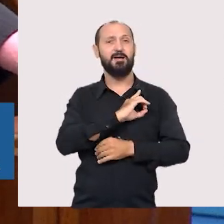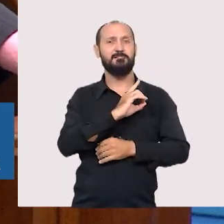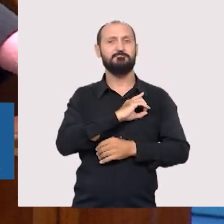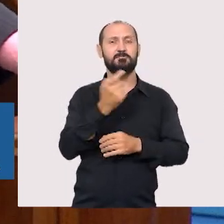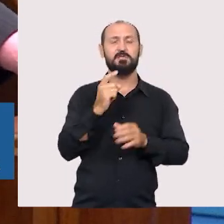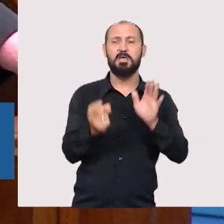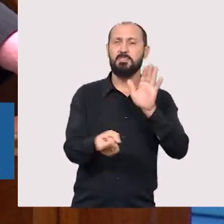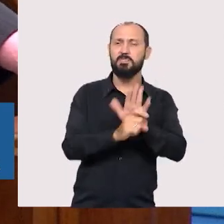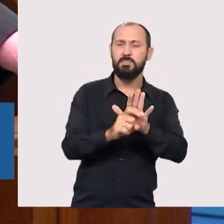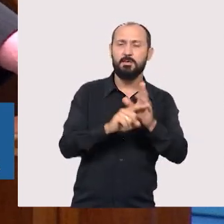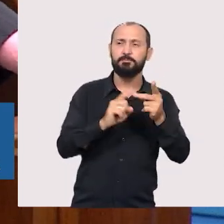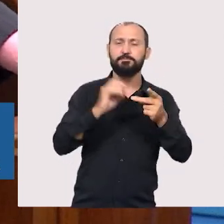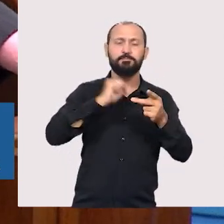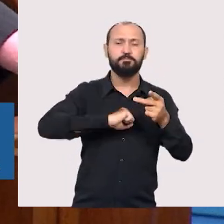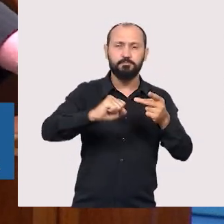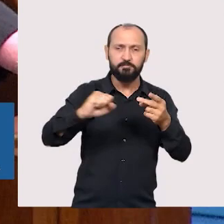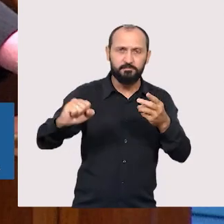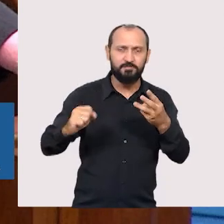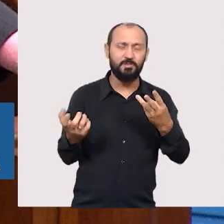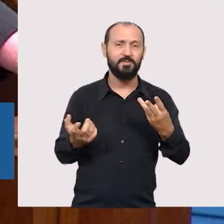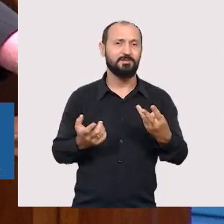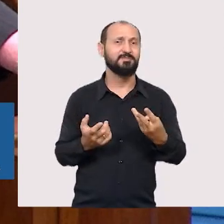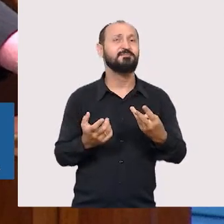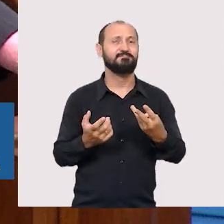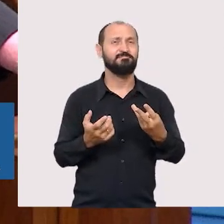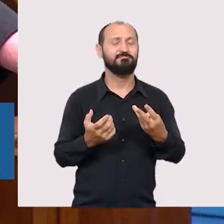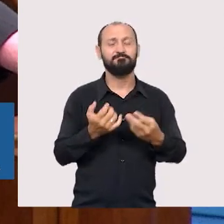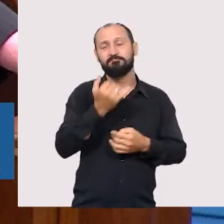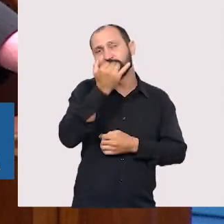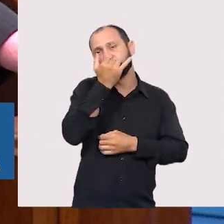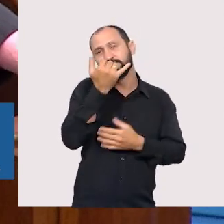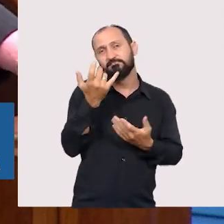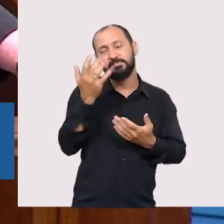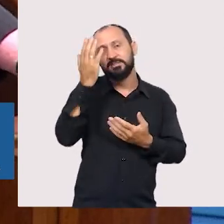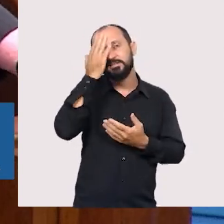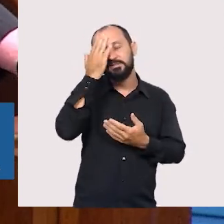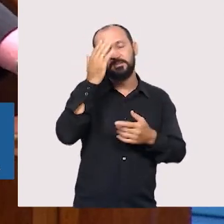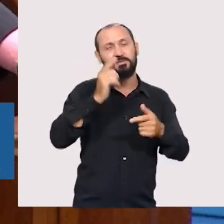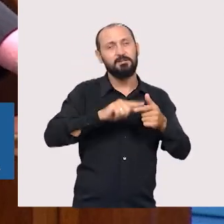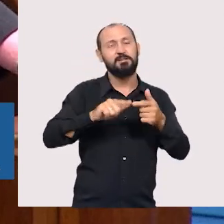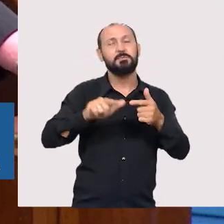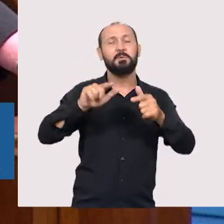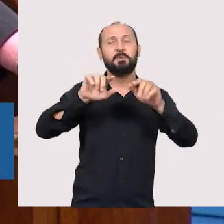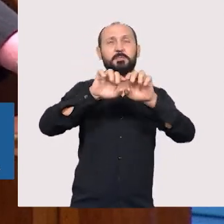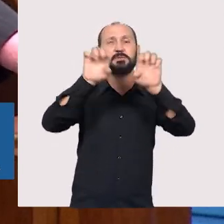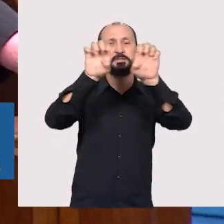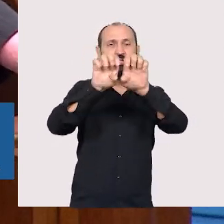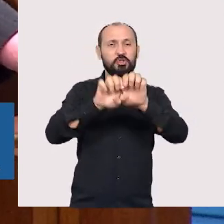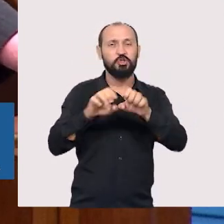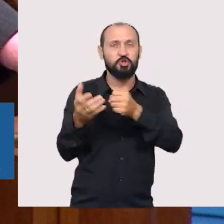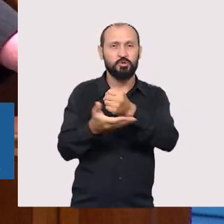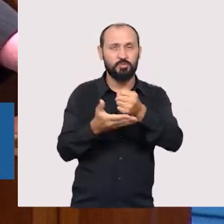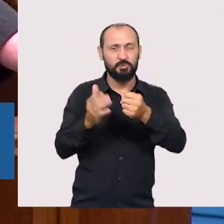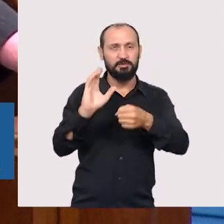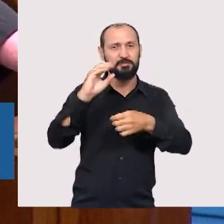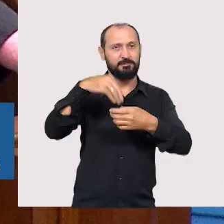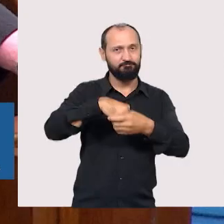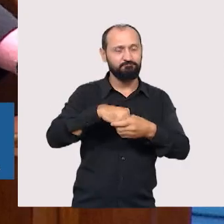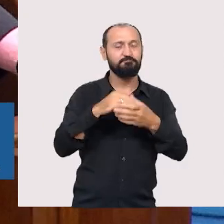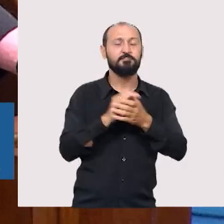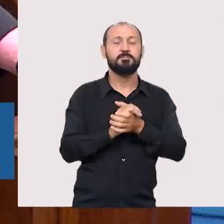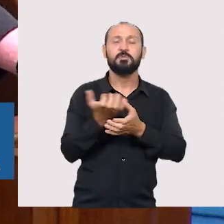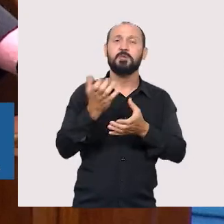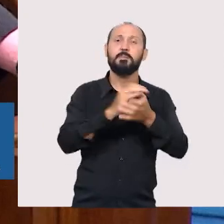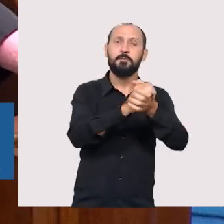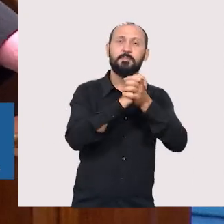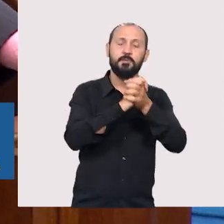ser exposta muitas vezes a uma delegacia onde tem tráfico, homicídio, latrocínio. Infelizmente, a gente sabe das questões estruturais